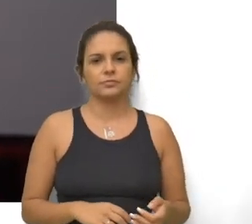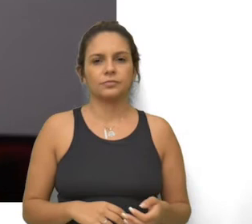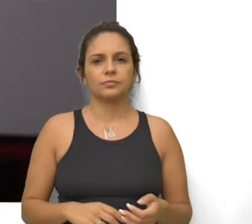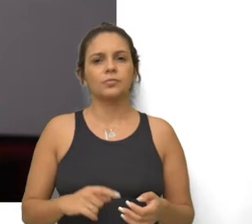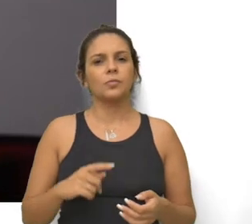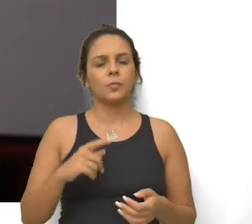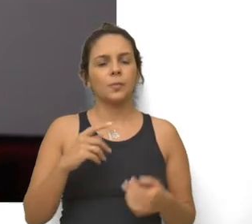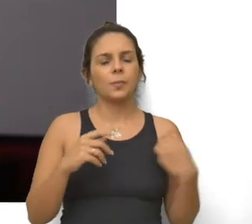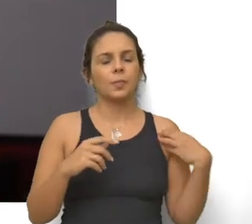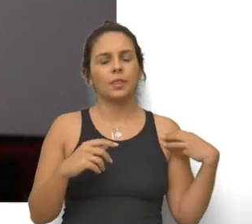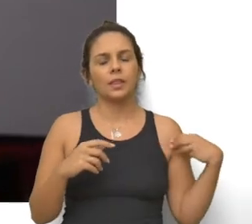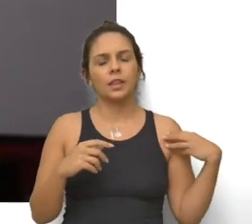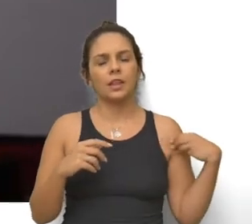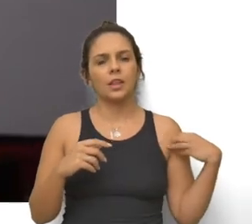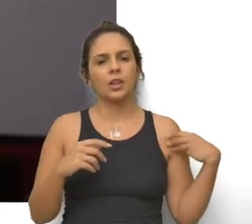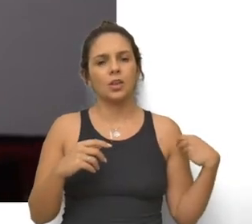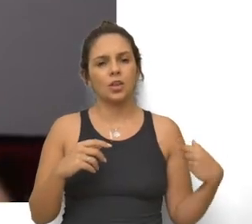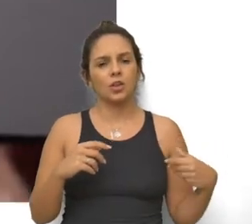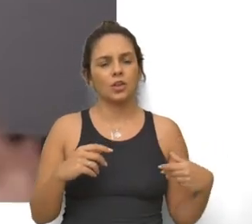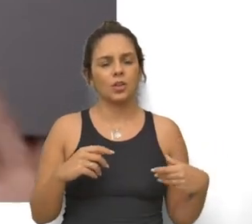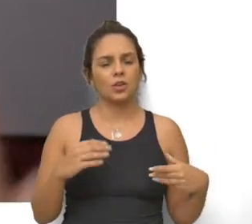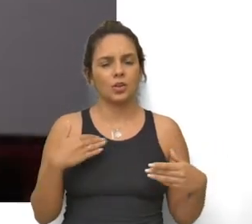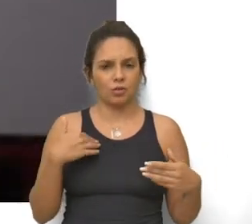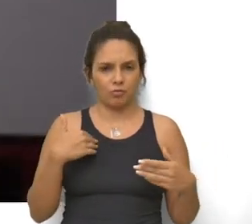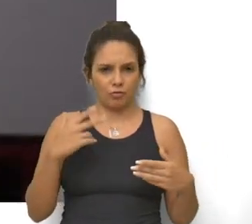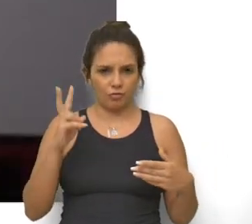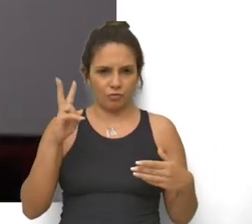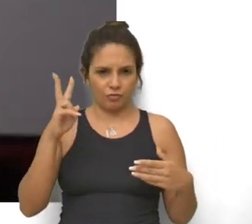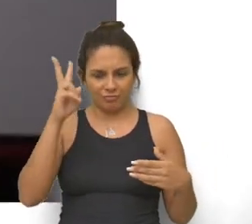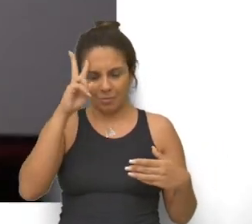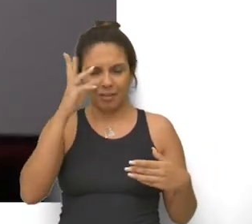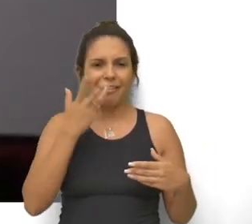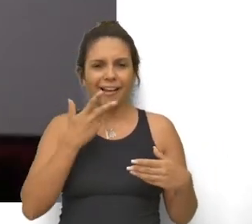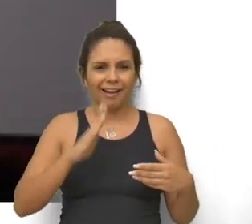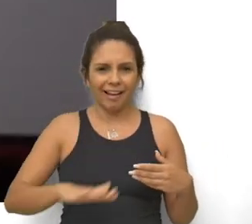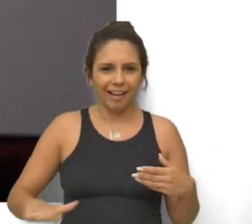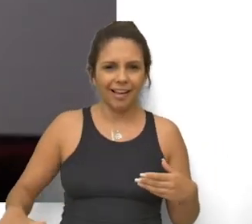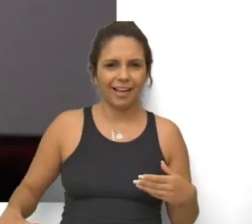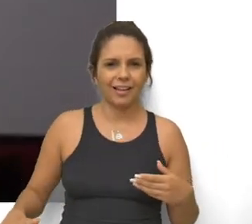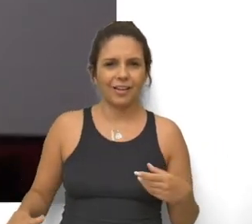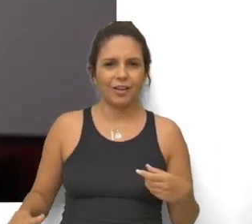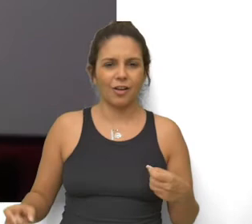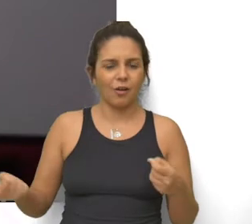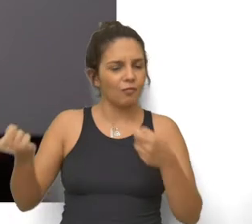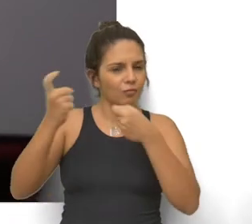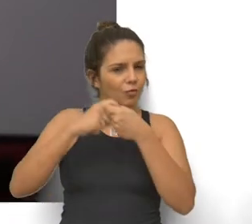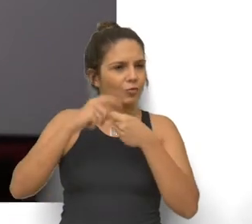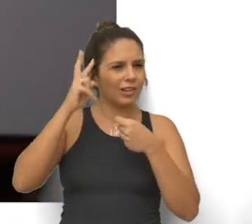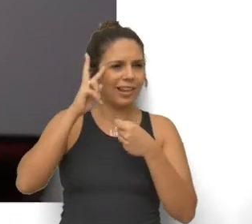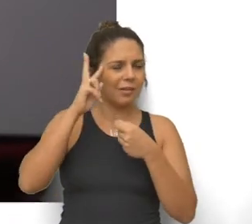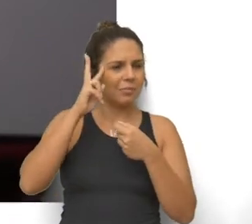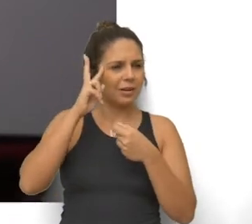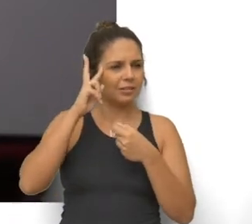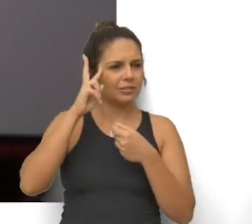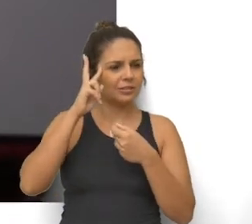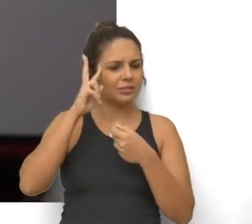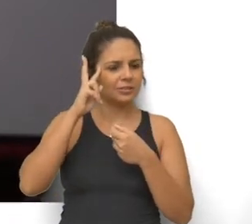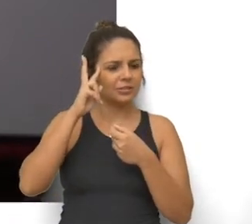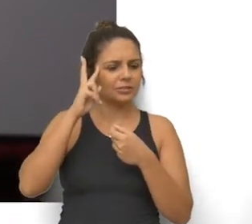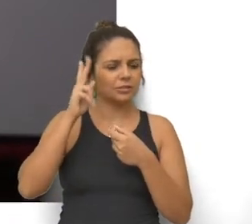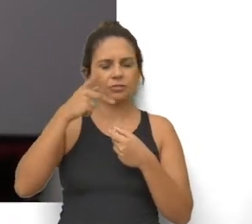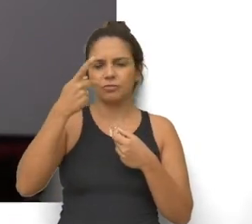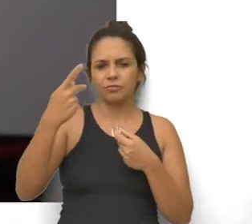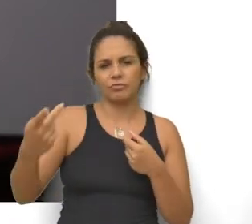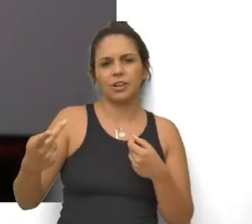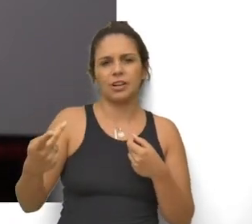Lota, em Samambaia. Aí tudo que eu ouvi na infância voltou à minha cabeça, não é? Os comentários